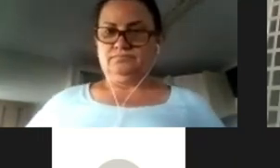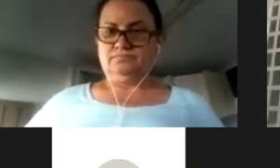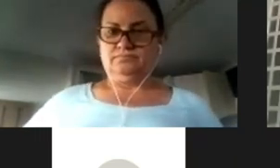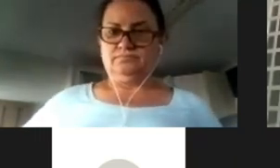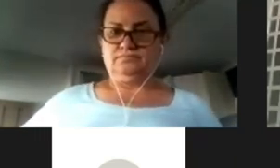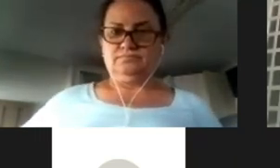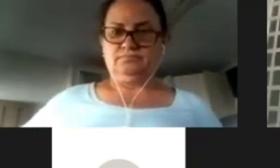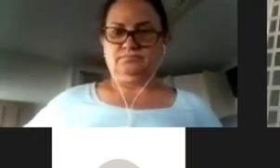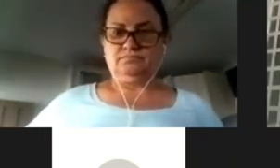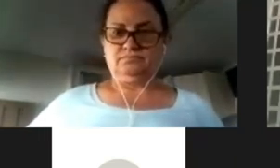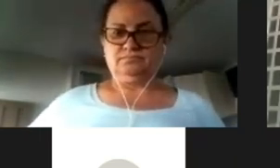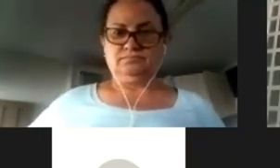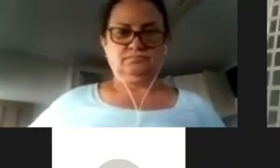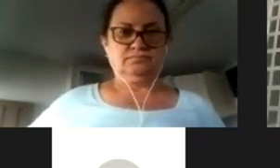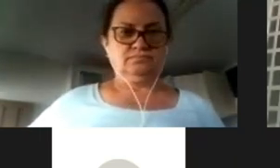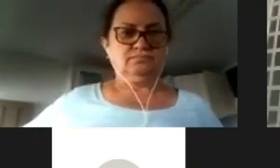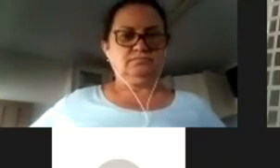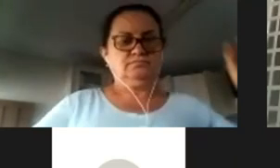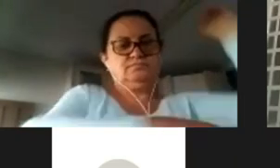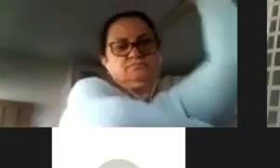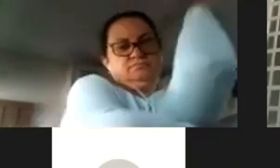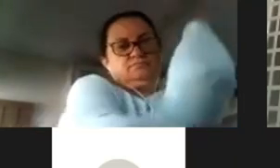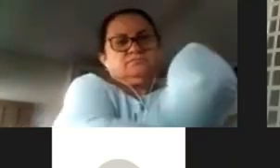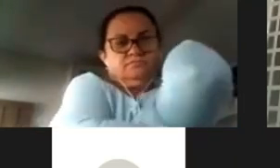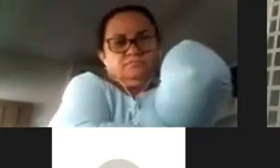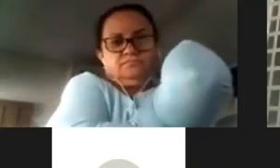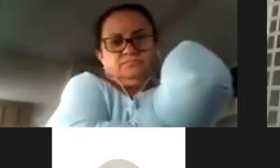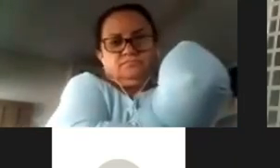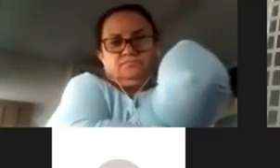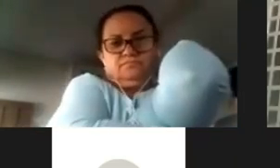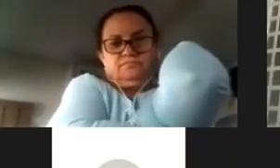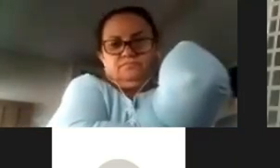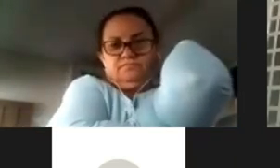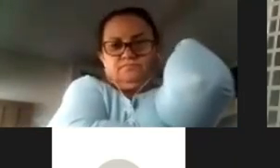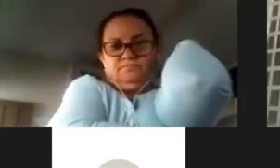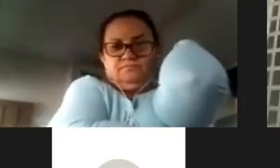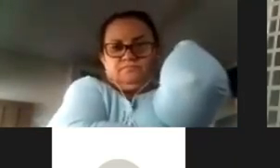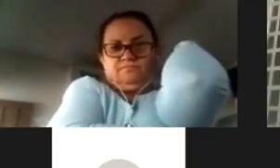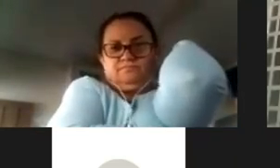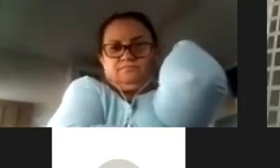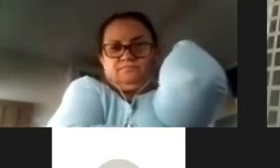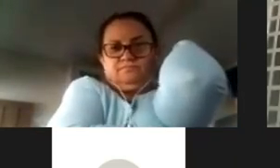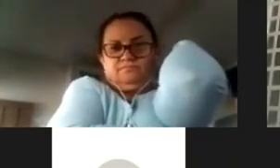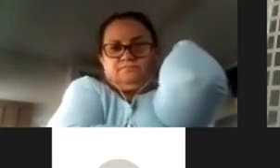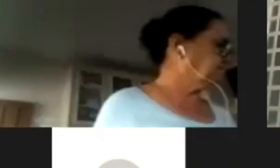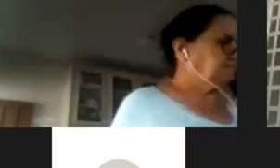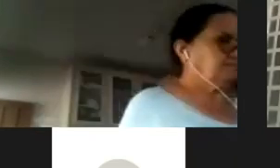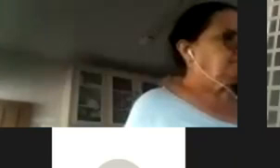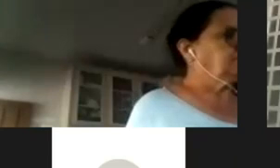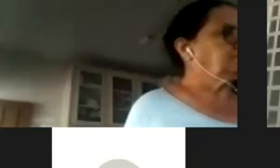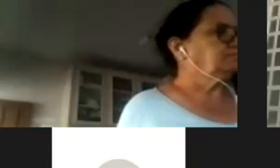Isso é muito isso. Então, é muito bacana vocês que puderem, estão fazendo cortesia, já estão começando a